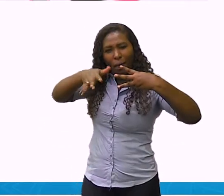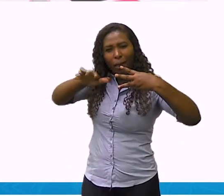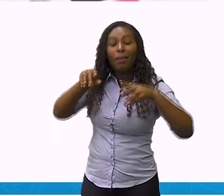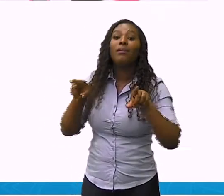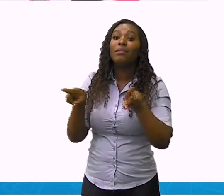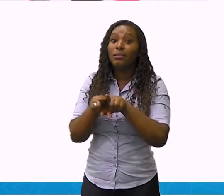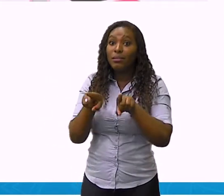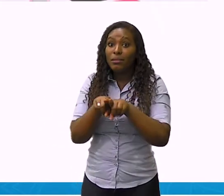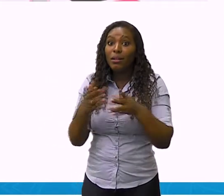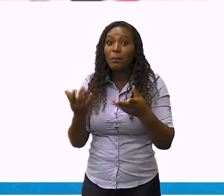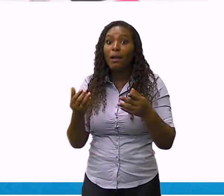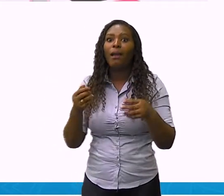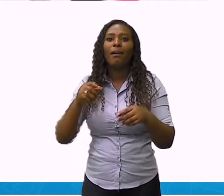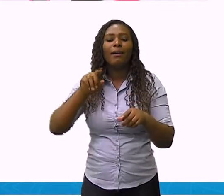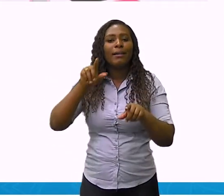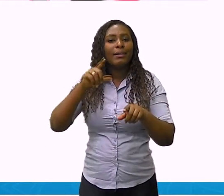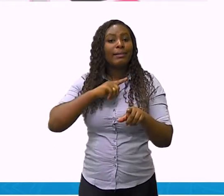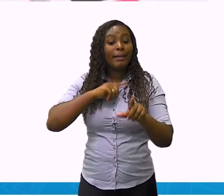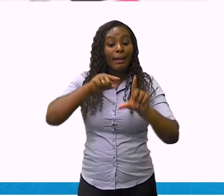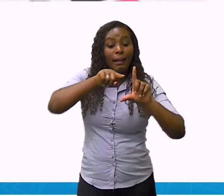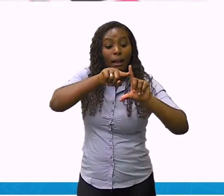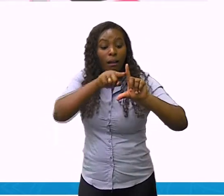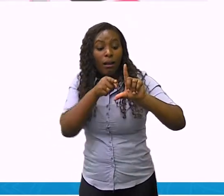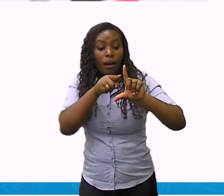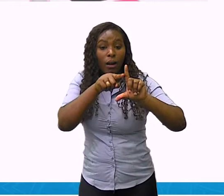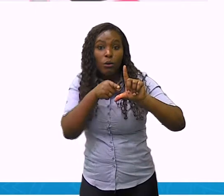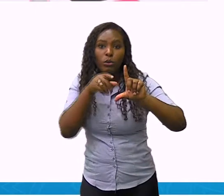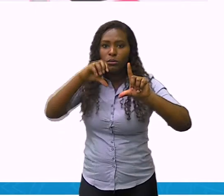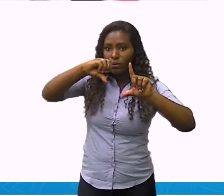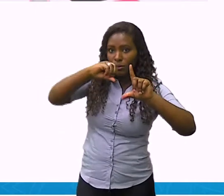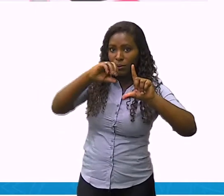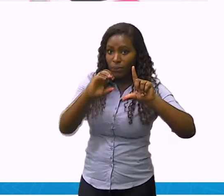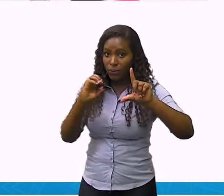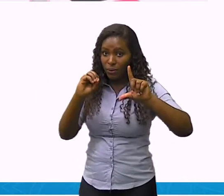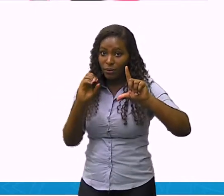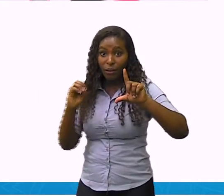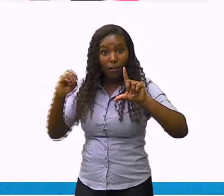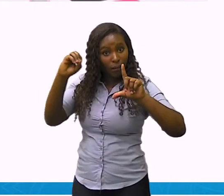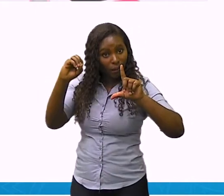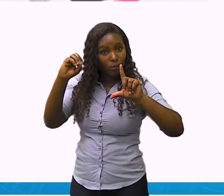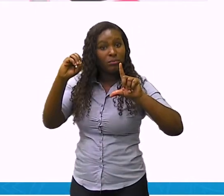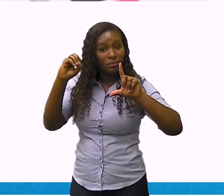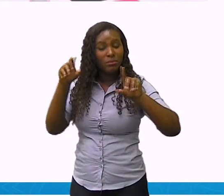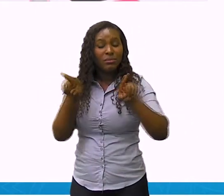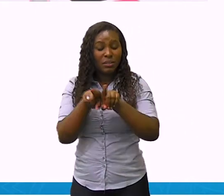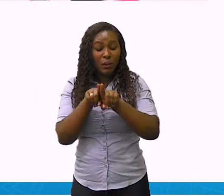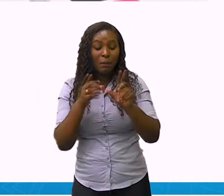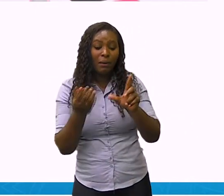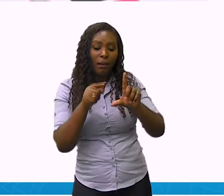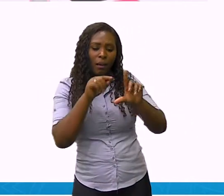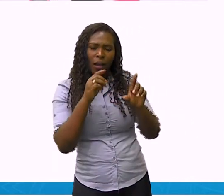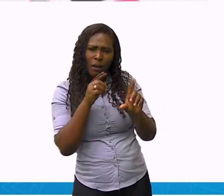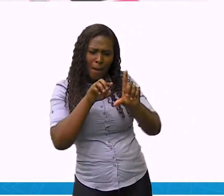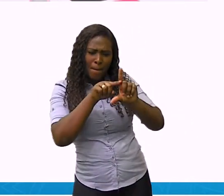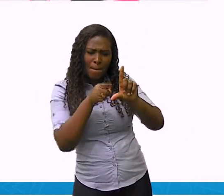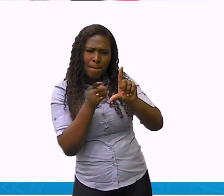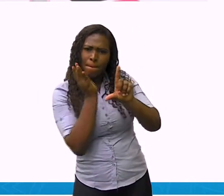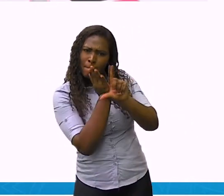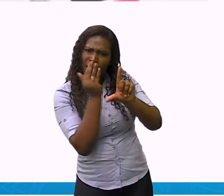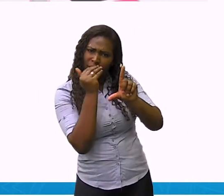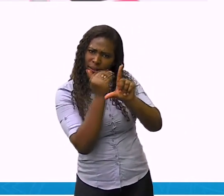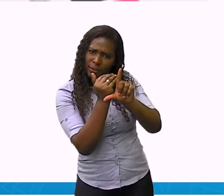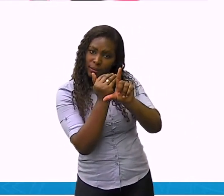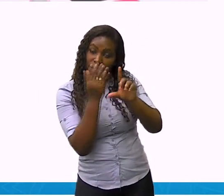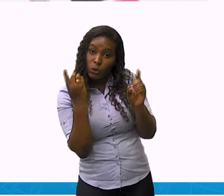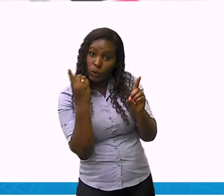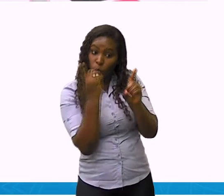ângulos de 90 graus. O encontro aqui das bissetrizes também, eu tenho um ângulo de 90 graus. Então, o quadrado